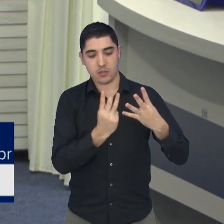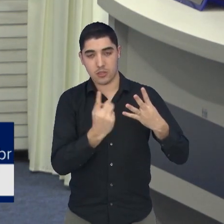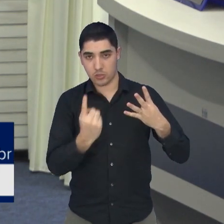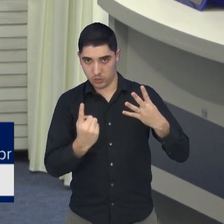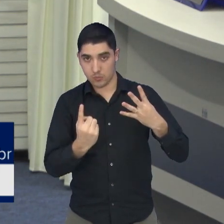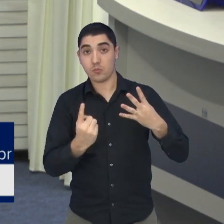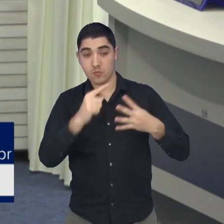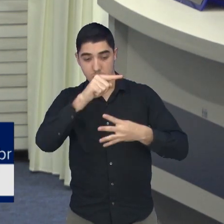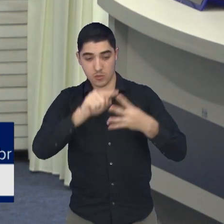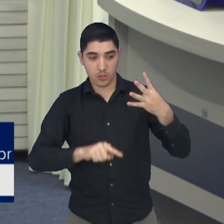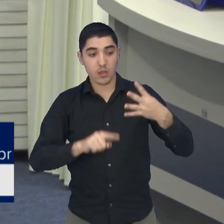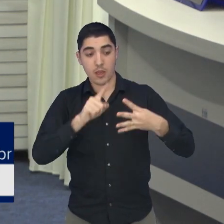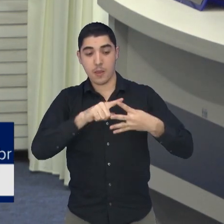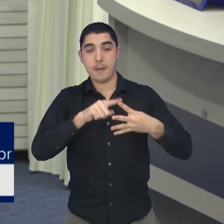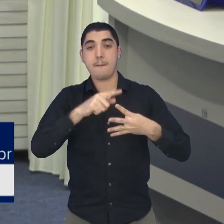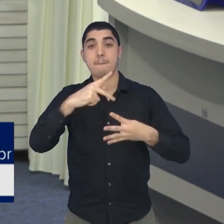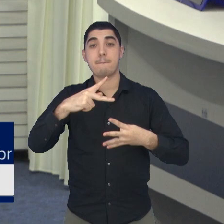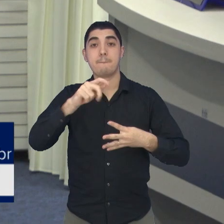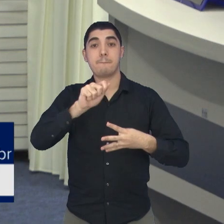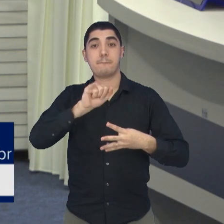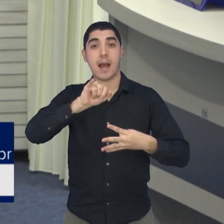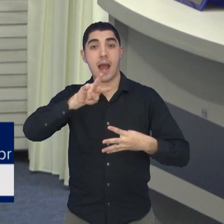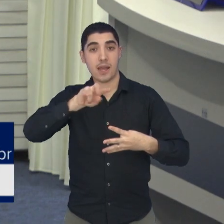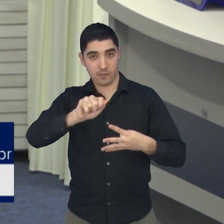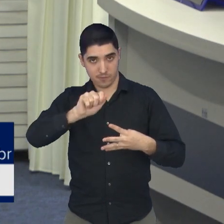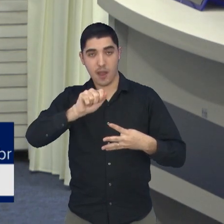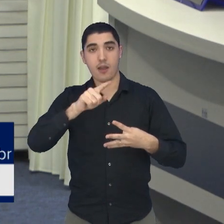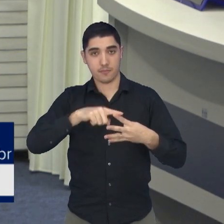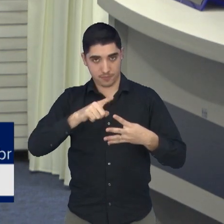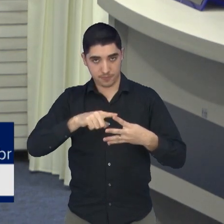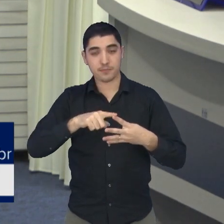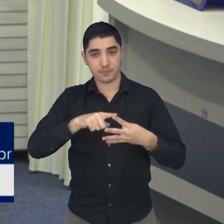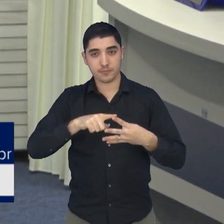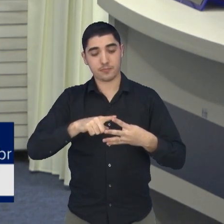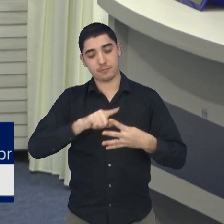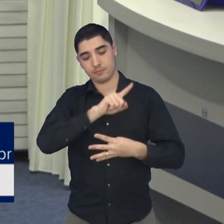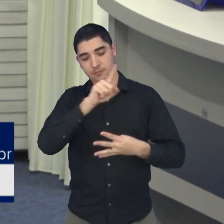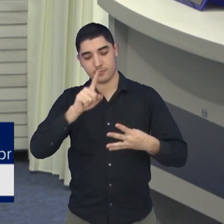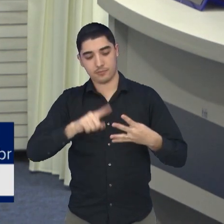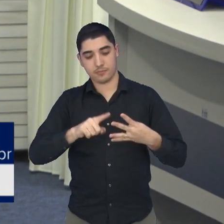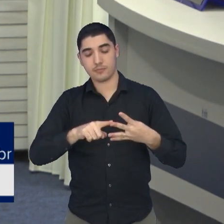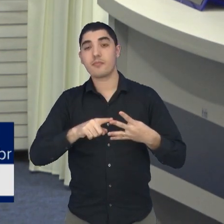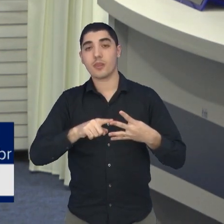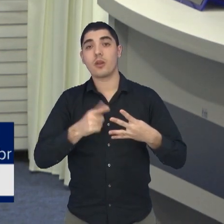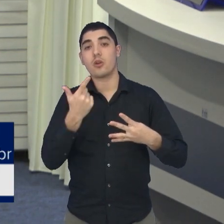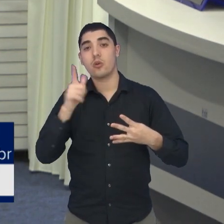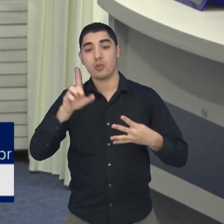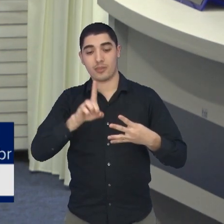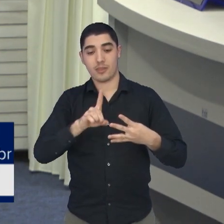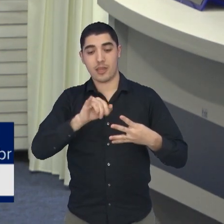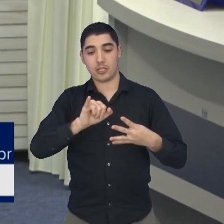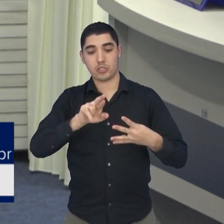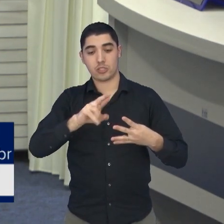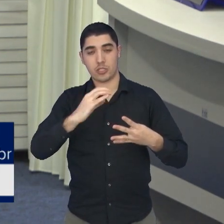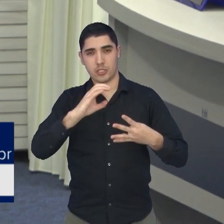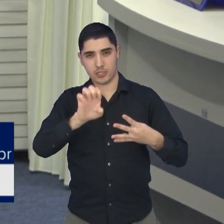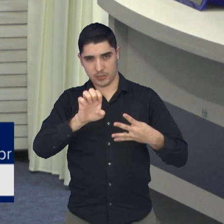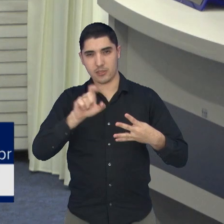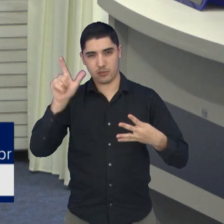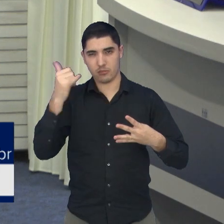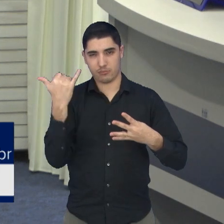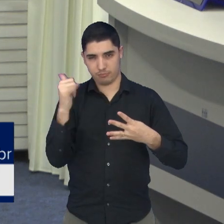107, Alto da Vila Paiva, Avenida Francisco José Longo. E a linha 115, Vila Dirce, Alto Santana, Avenida também Francisco José